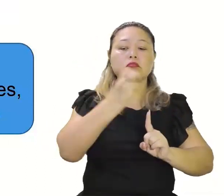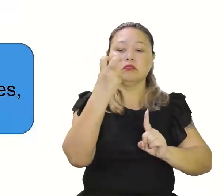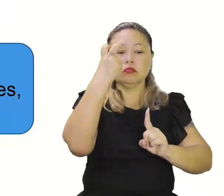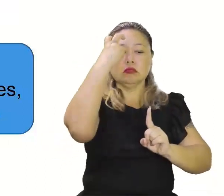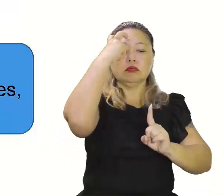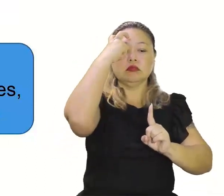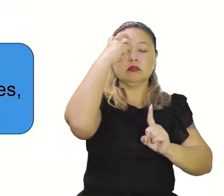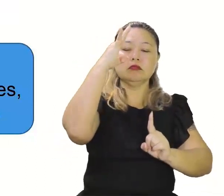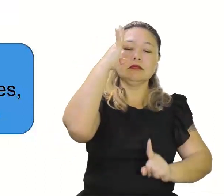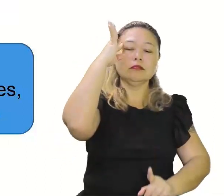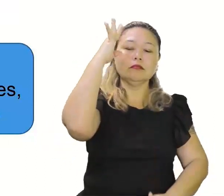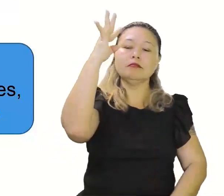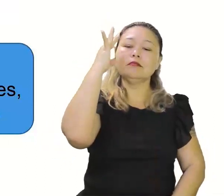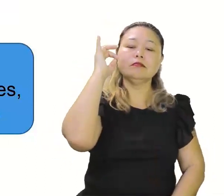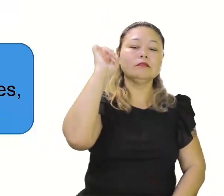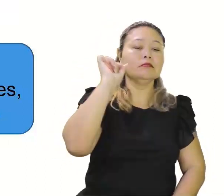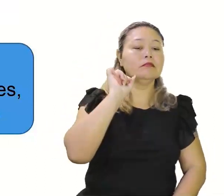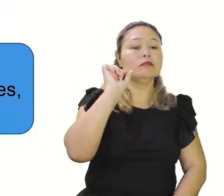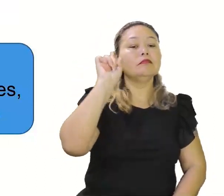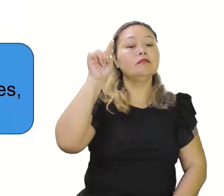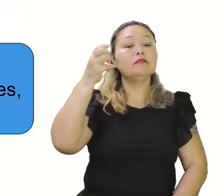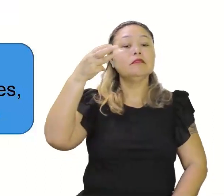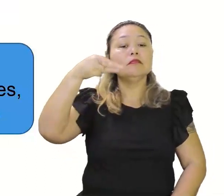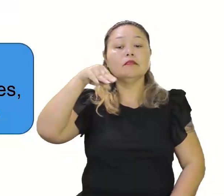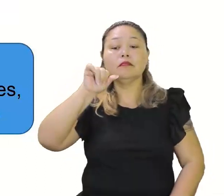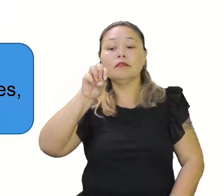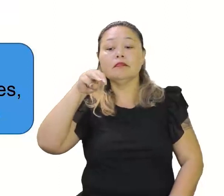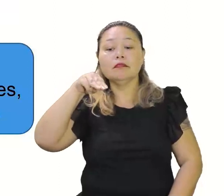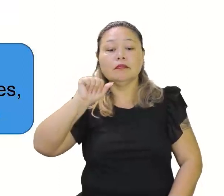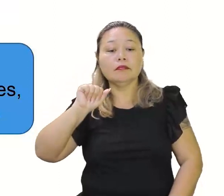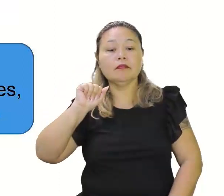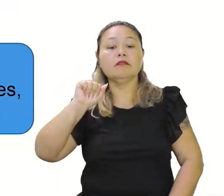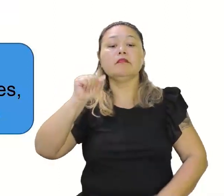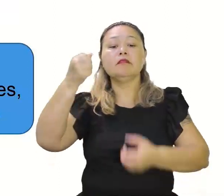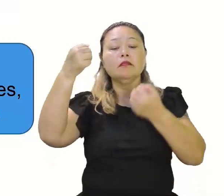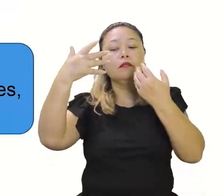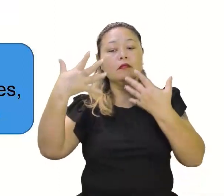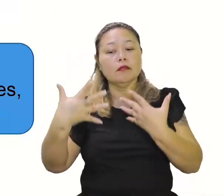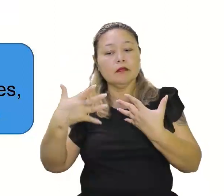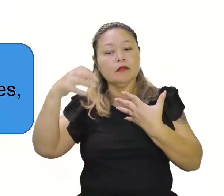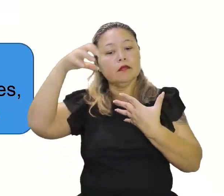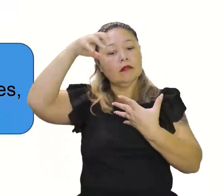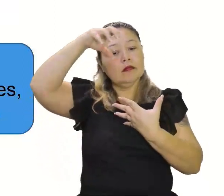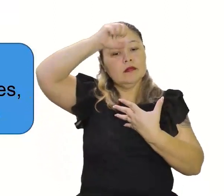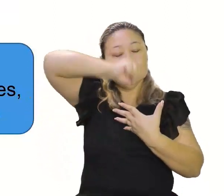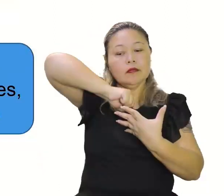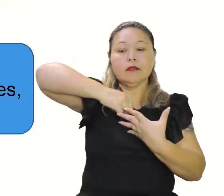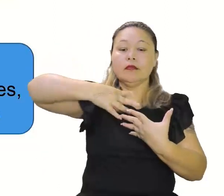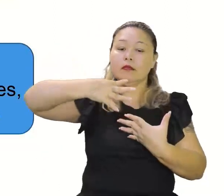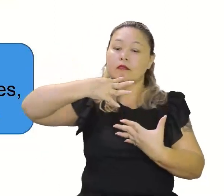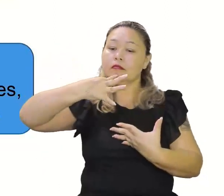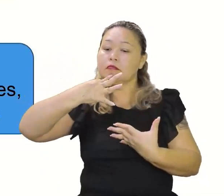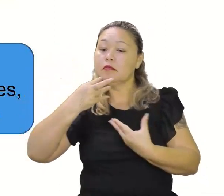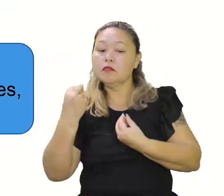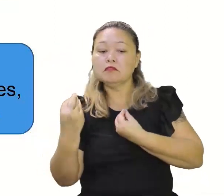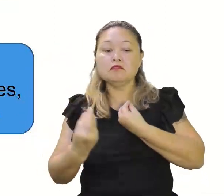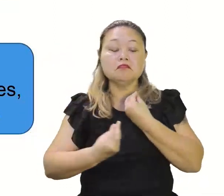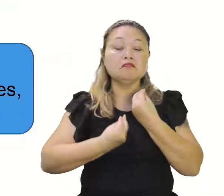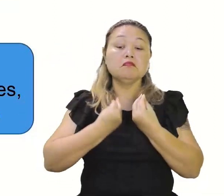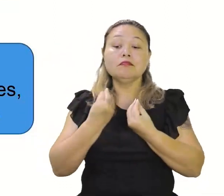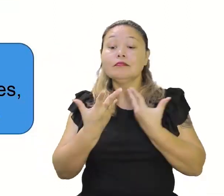e imaginário. Matema, de explicar, aprender,